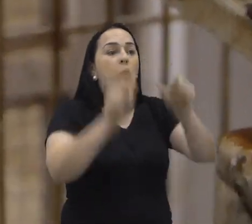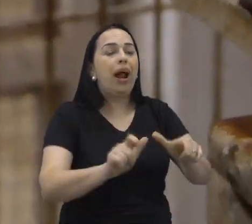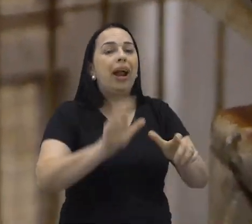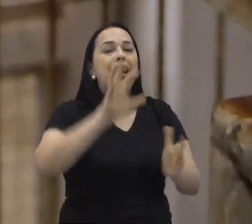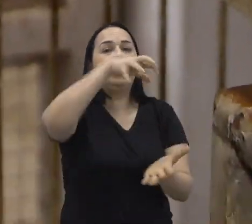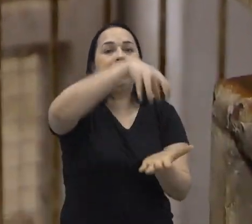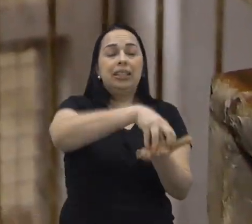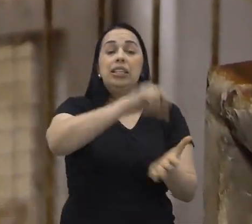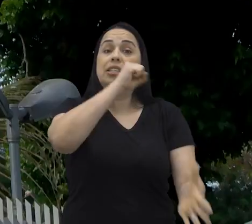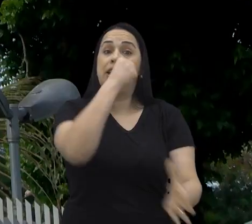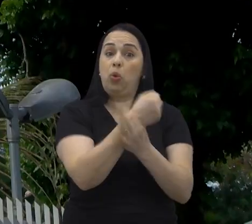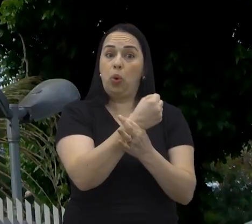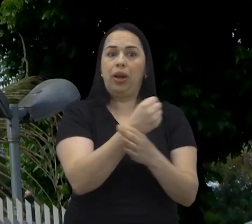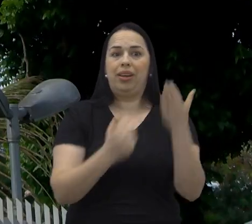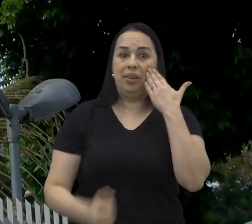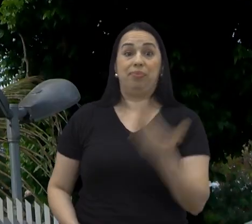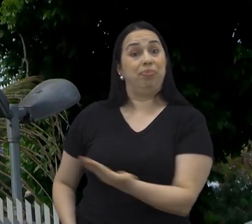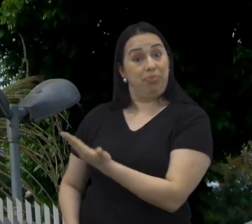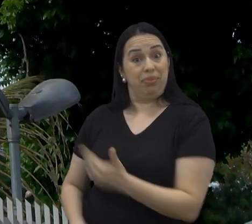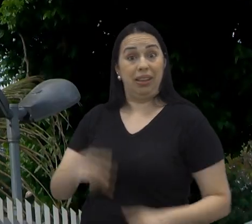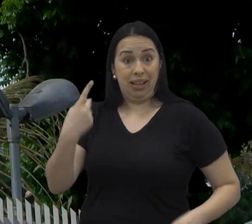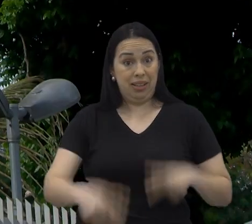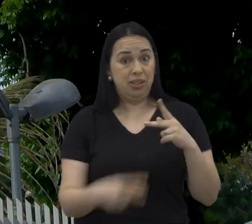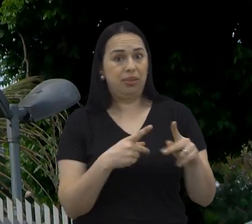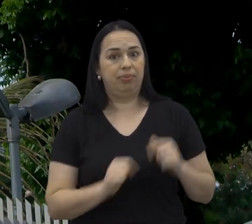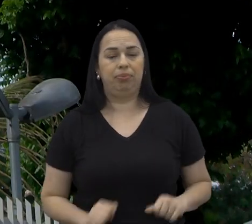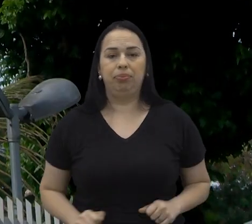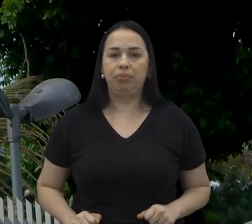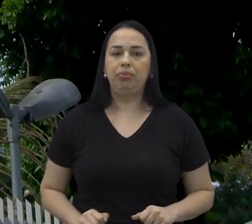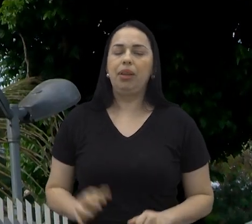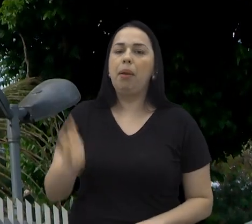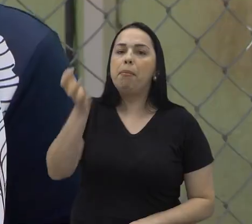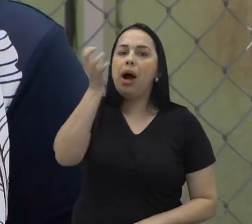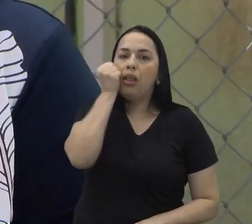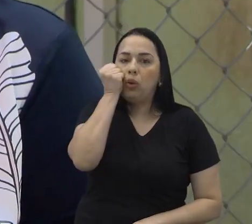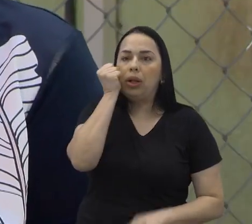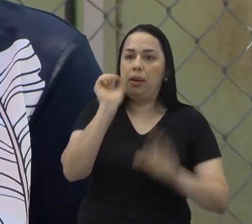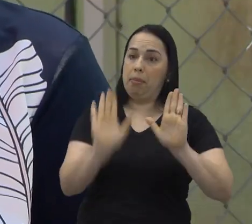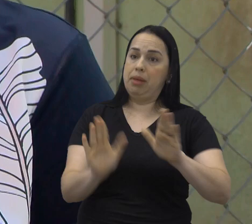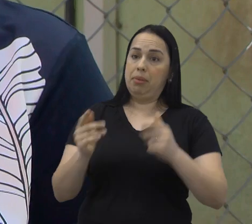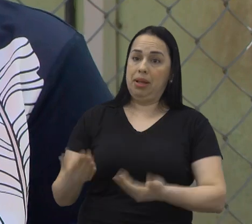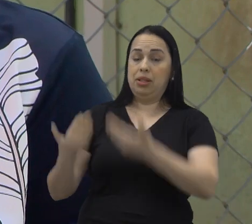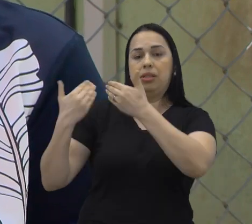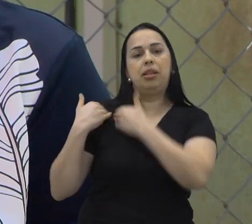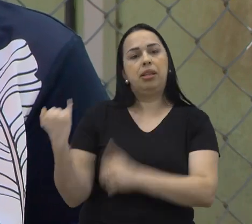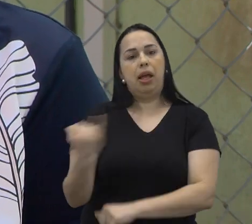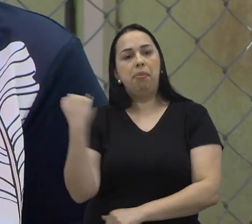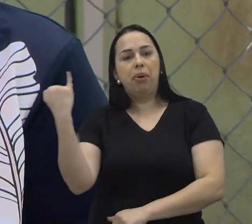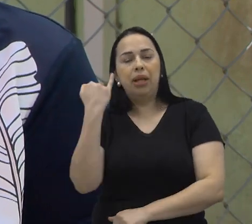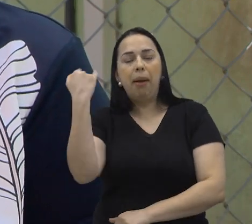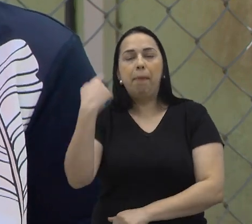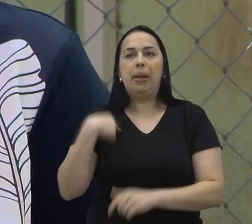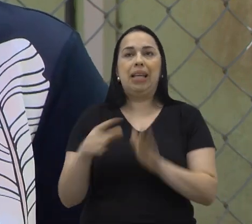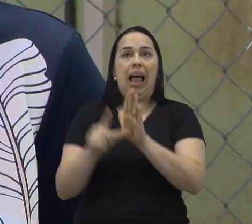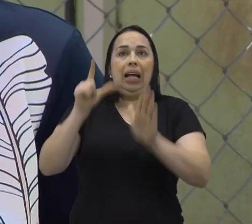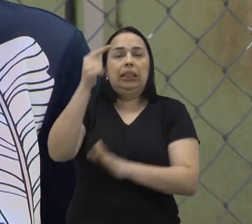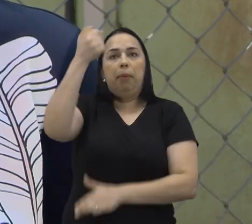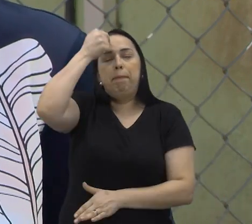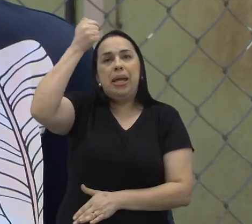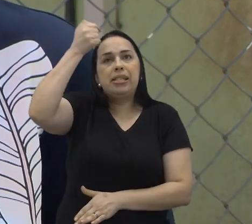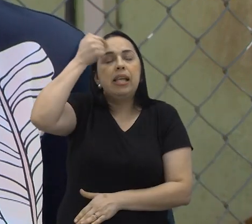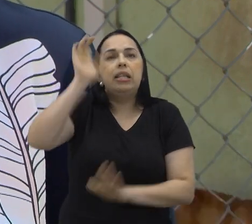local seguro para a adoção, como o Centro de Controle de Zoonoses de São José. Para adotar um pet de maneira responsável, é importante